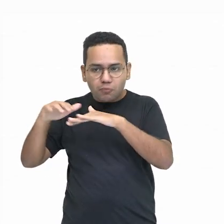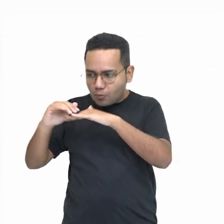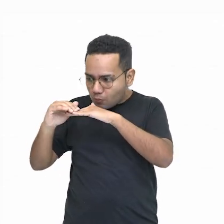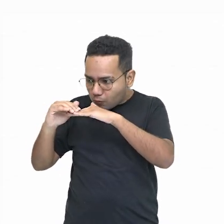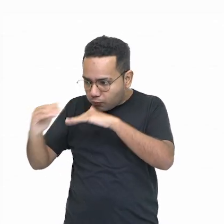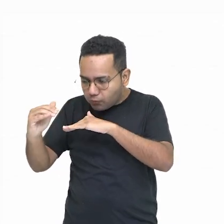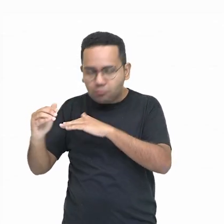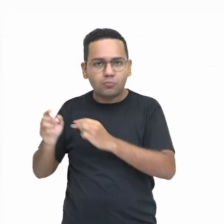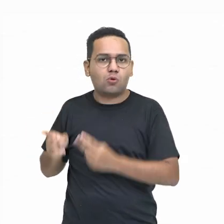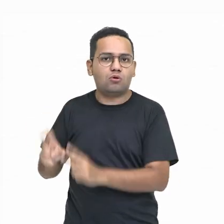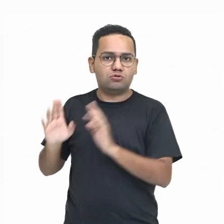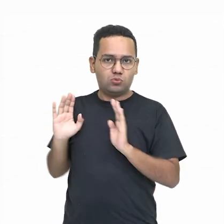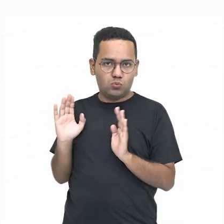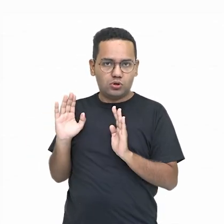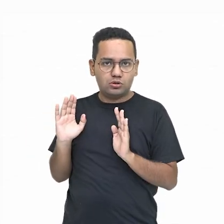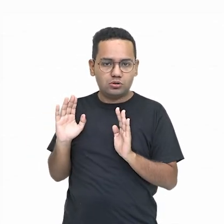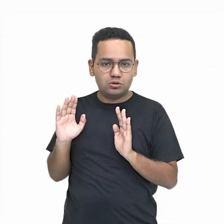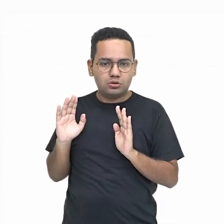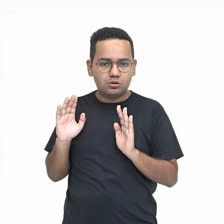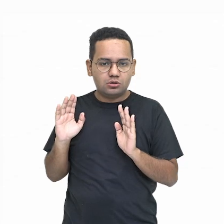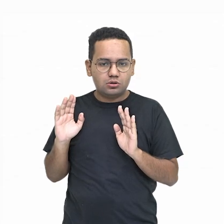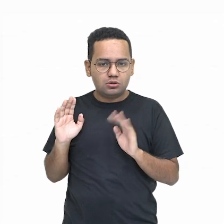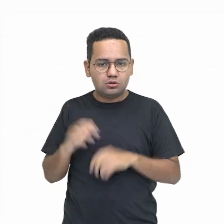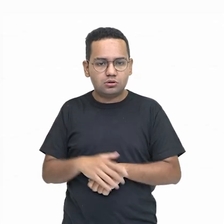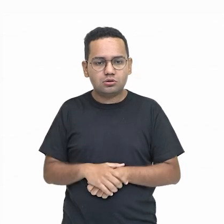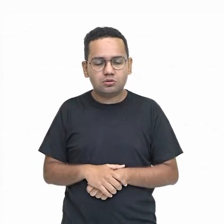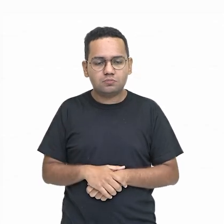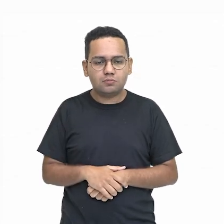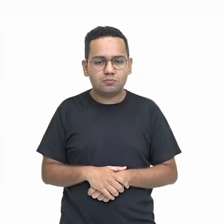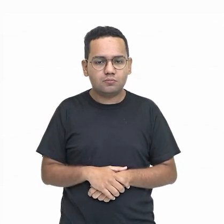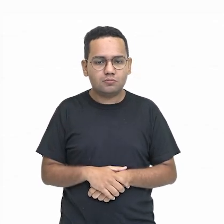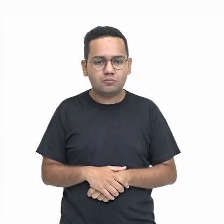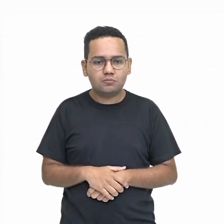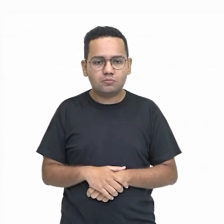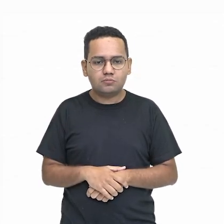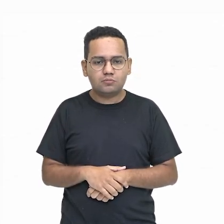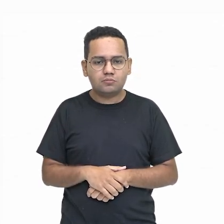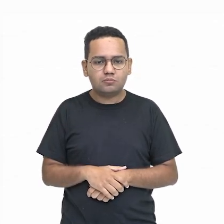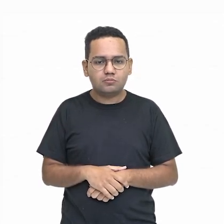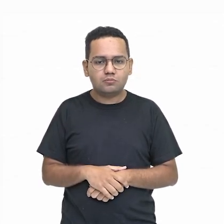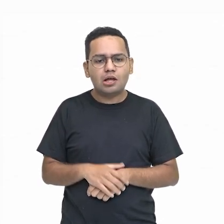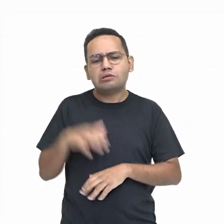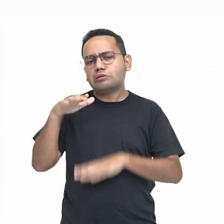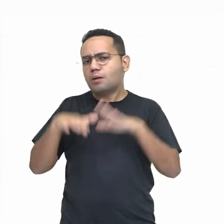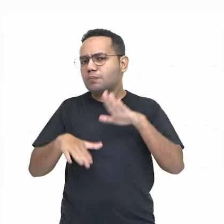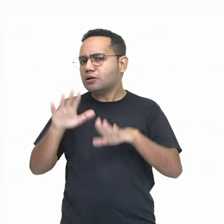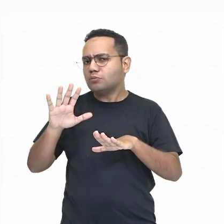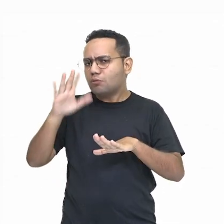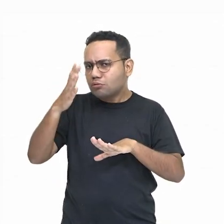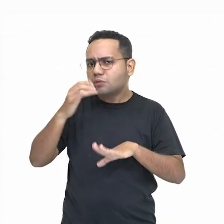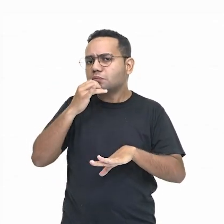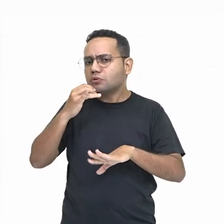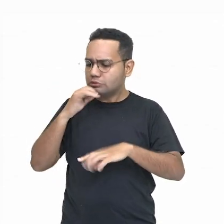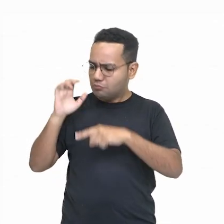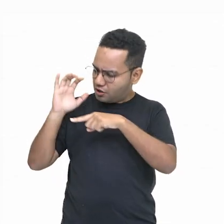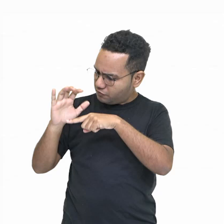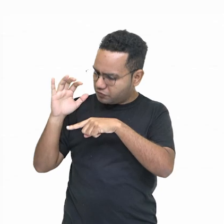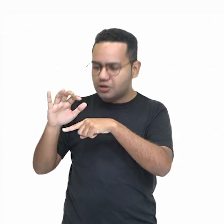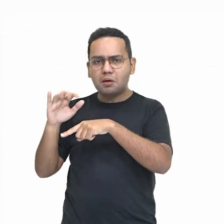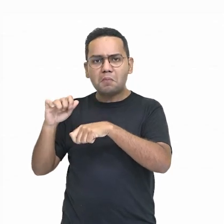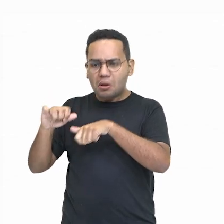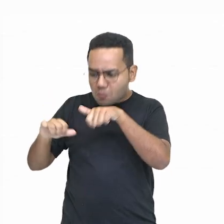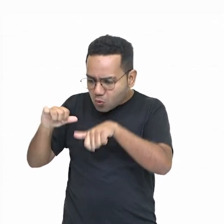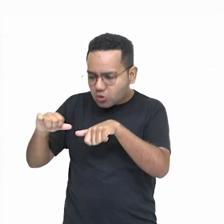a menos que seja forçado a mudar aquele estado por forças aplicadas sobre ele.